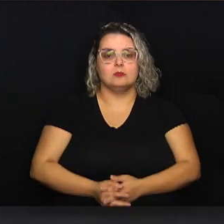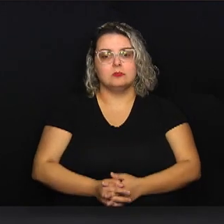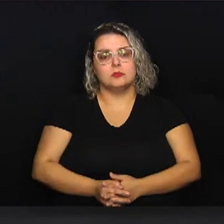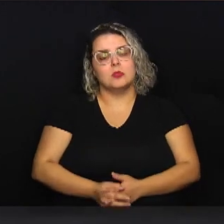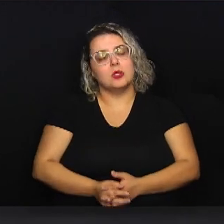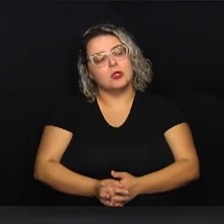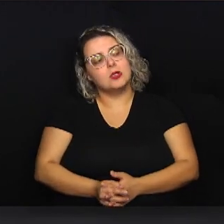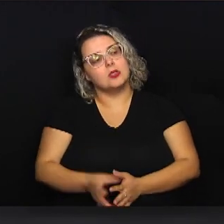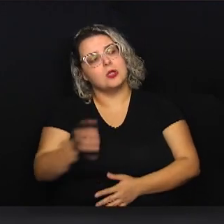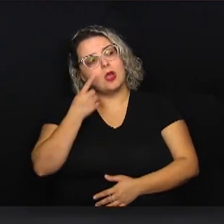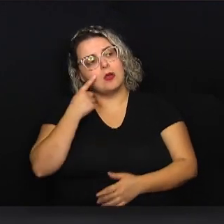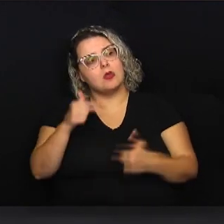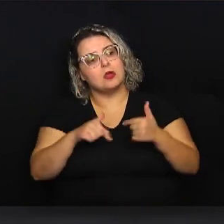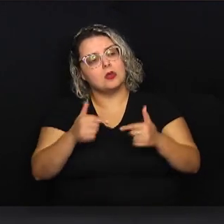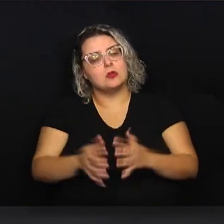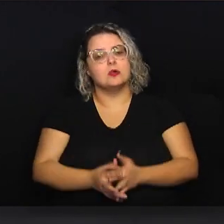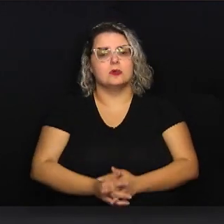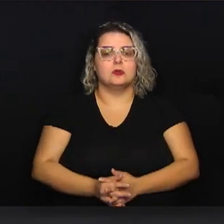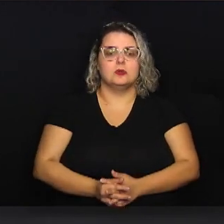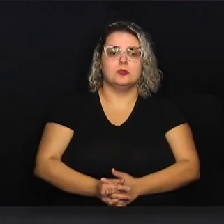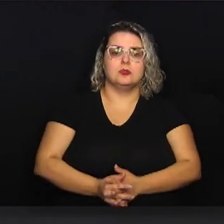trabalho no evento,